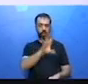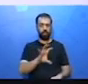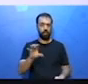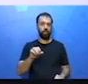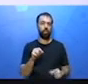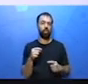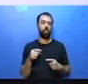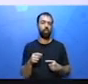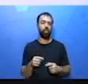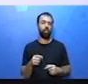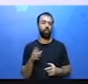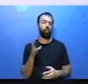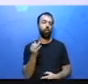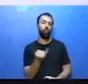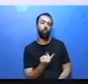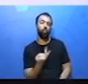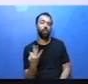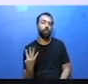as opções.